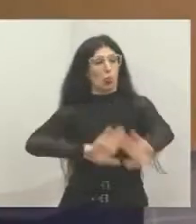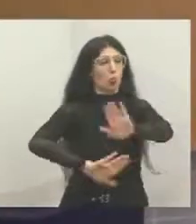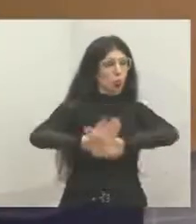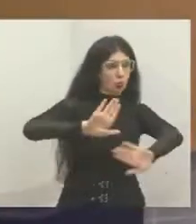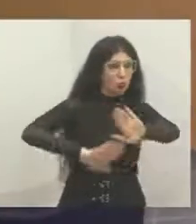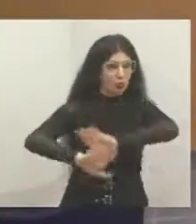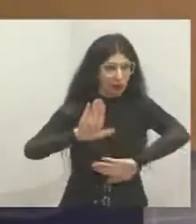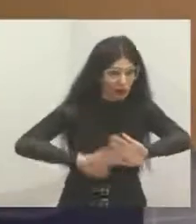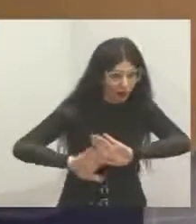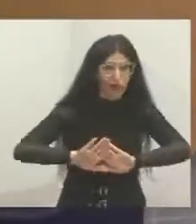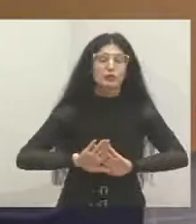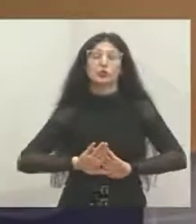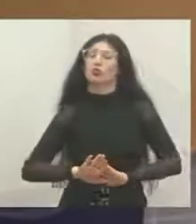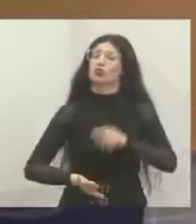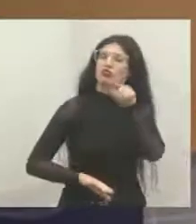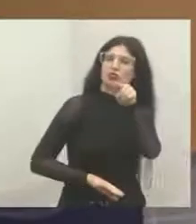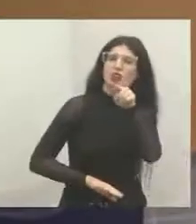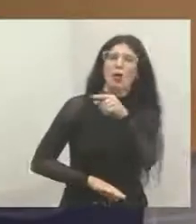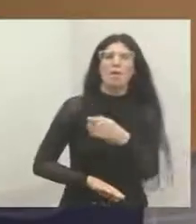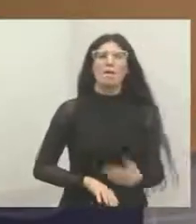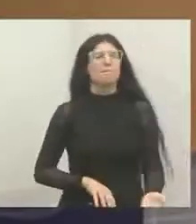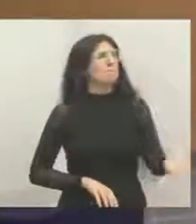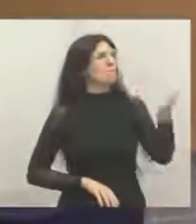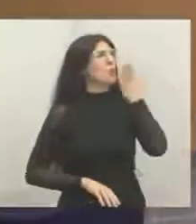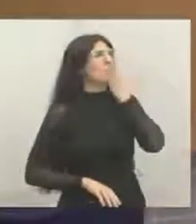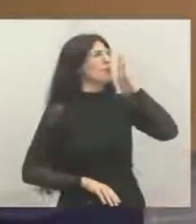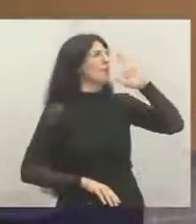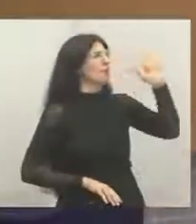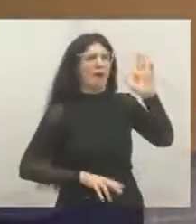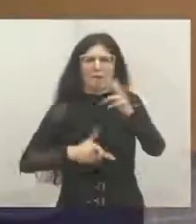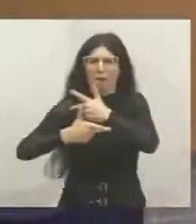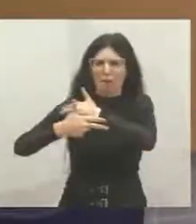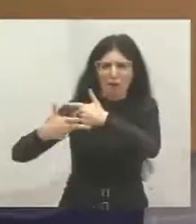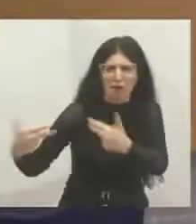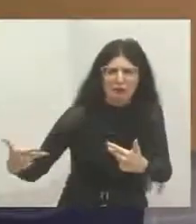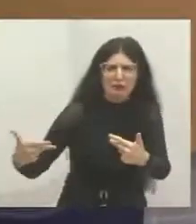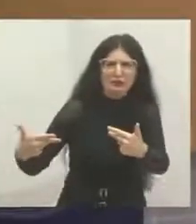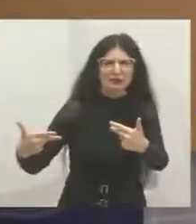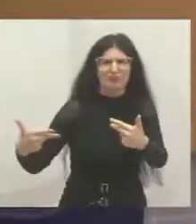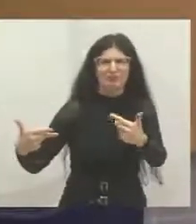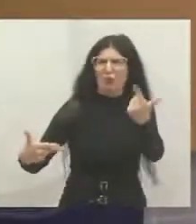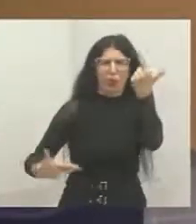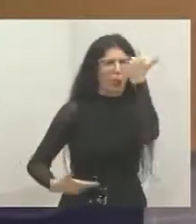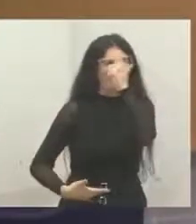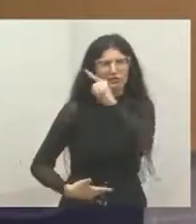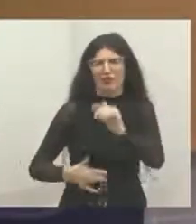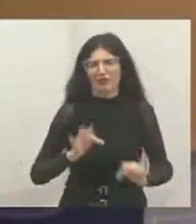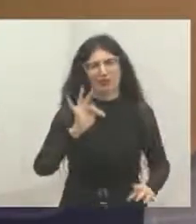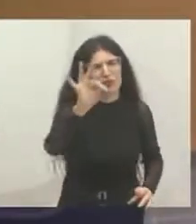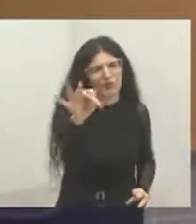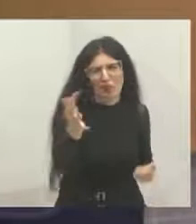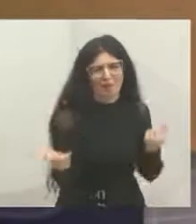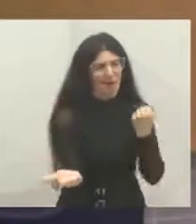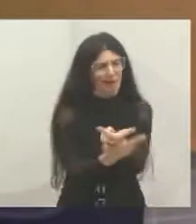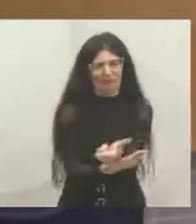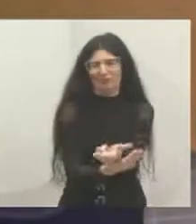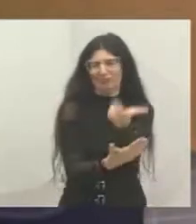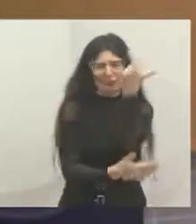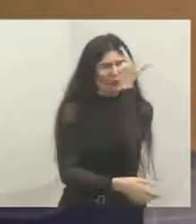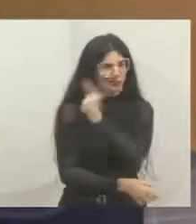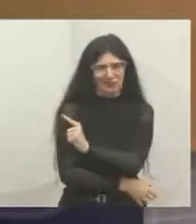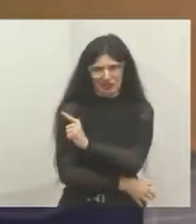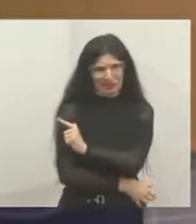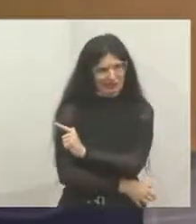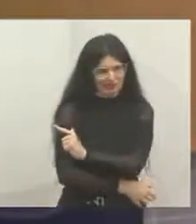você prometer serviços que você possa não conseguir cumprir a pagar na frente. Então, necessariamente, não